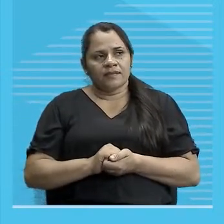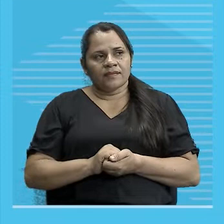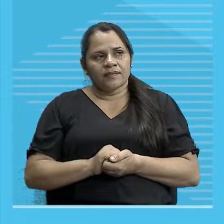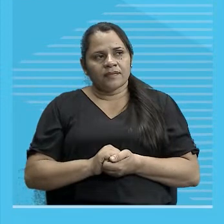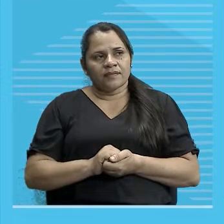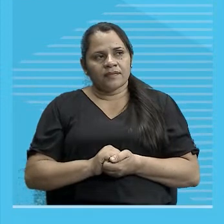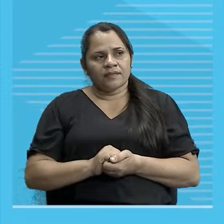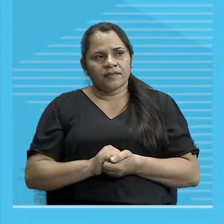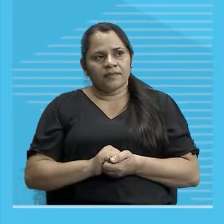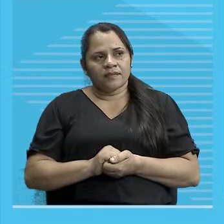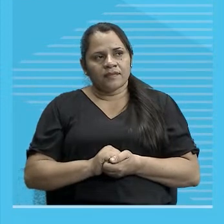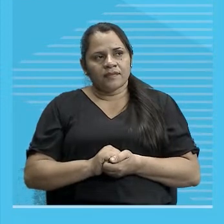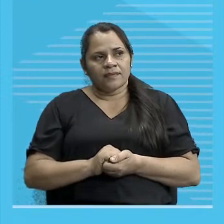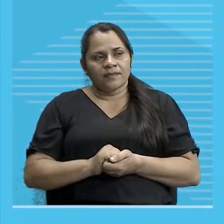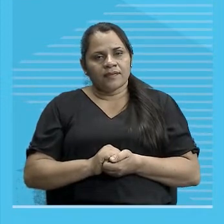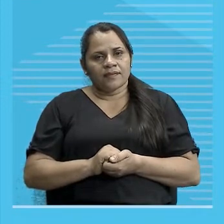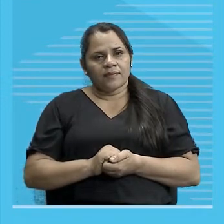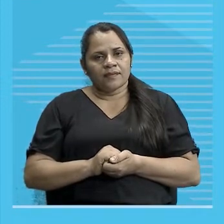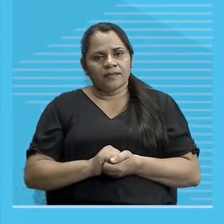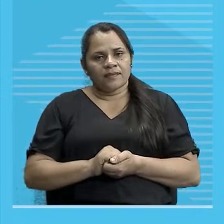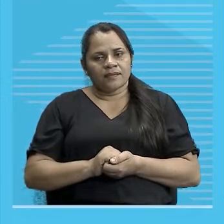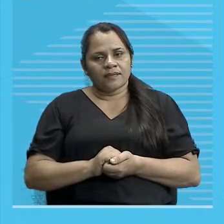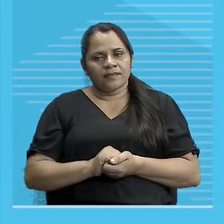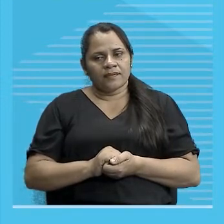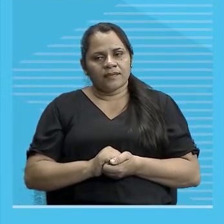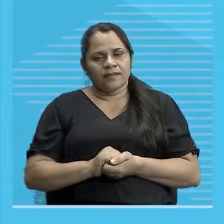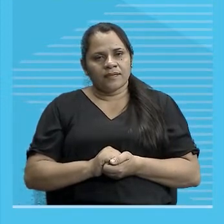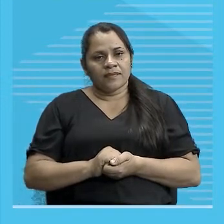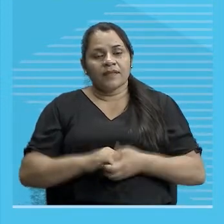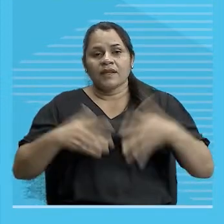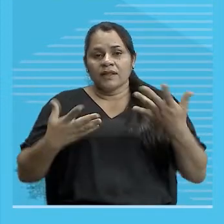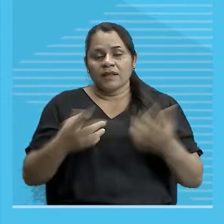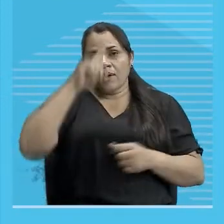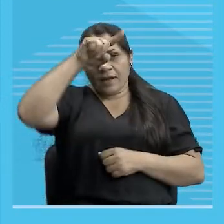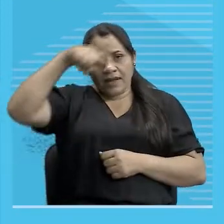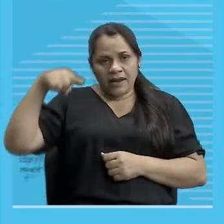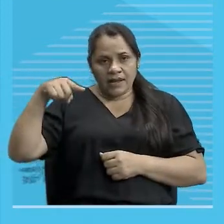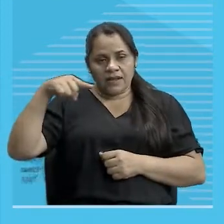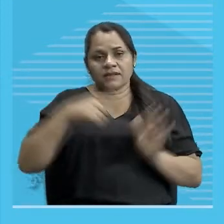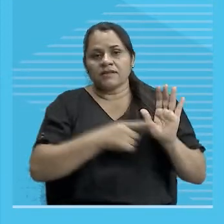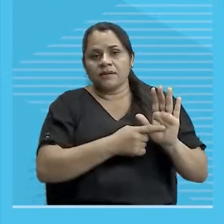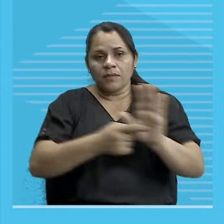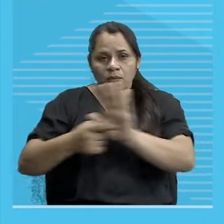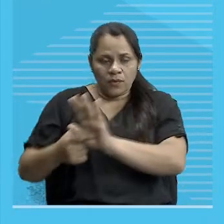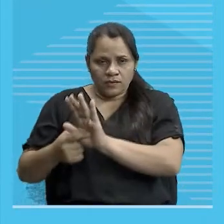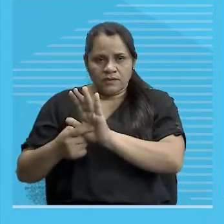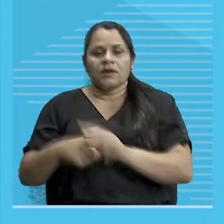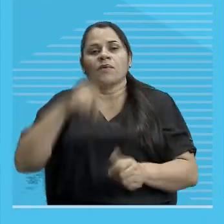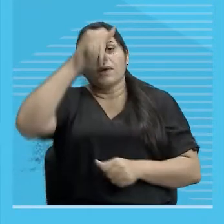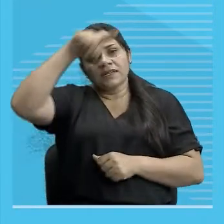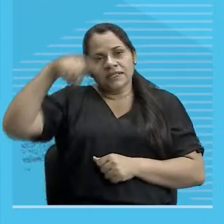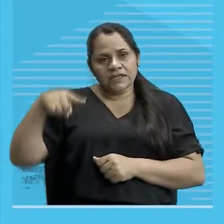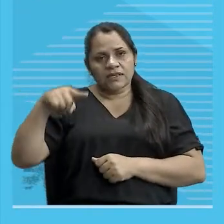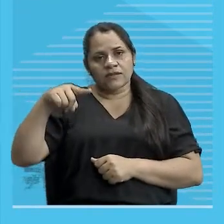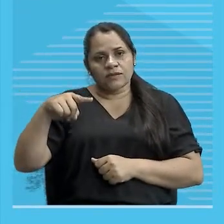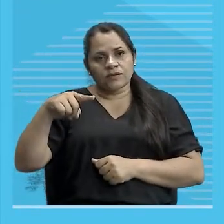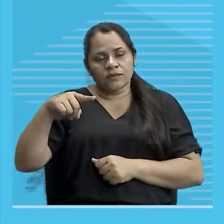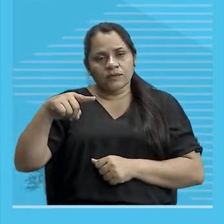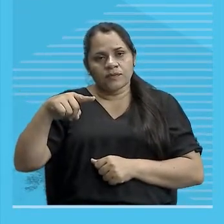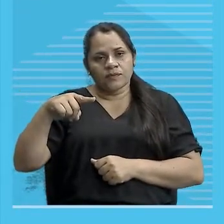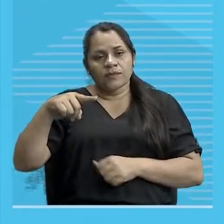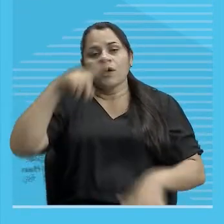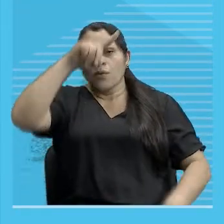canal Educação da EJA-CES. Olha só, veja, a crase é indicada pelo acento grave. Esse acentinho que nós